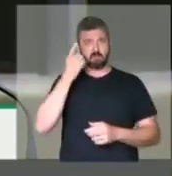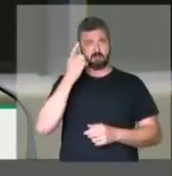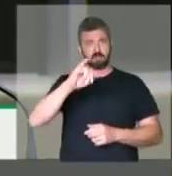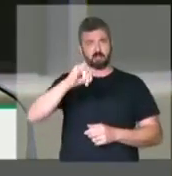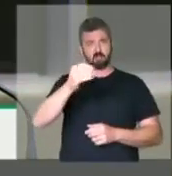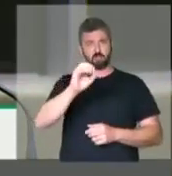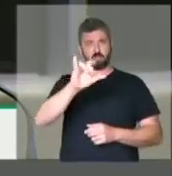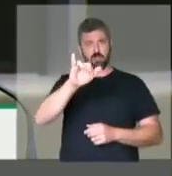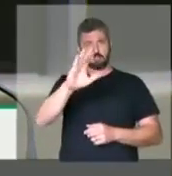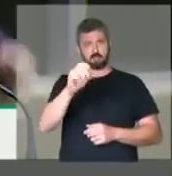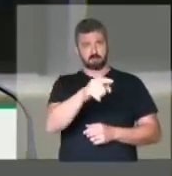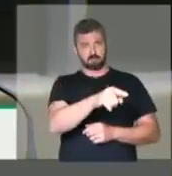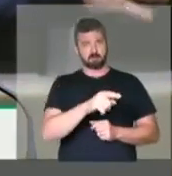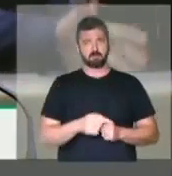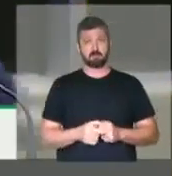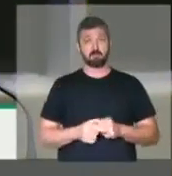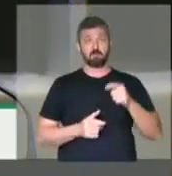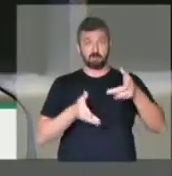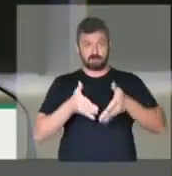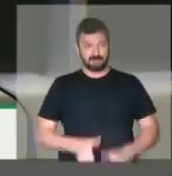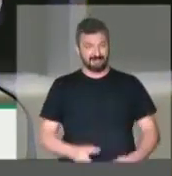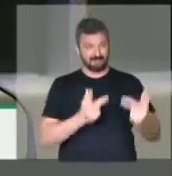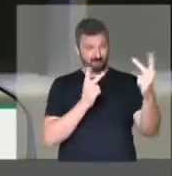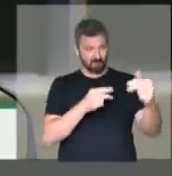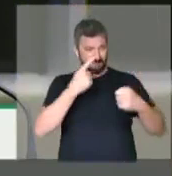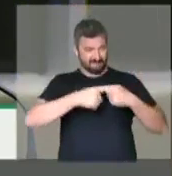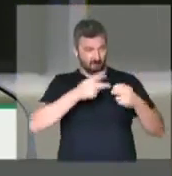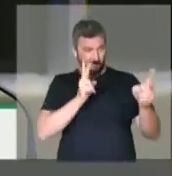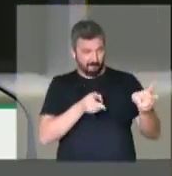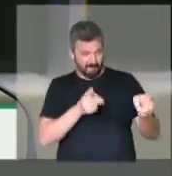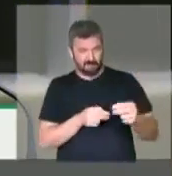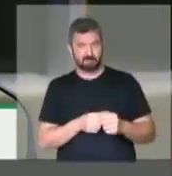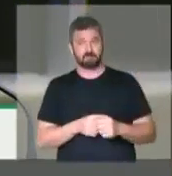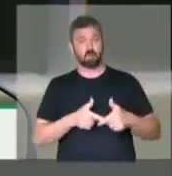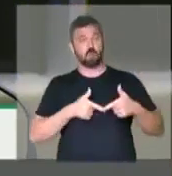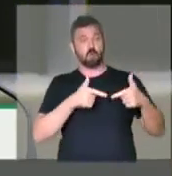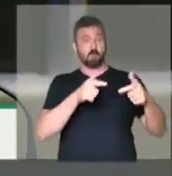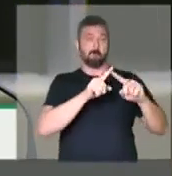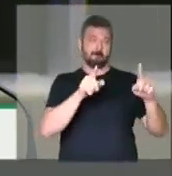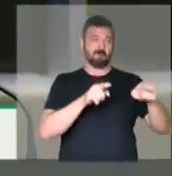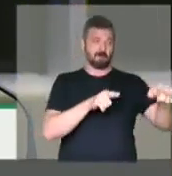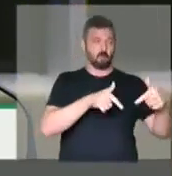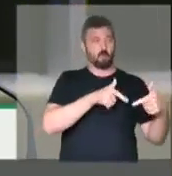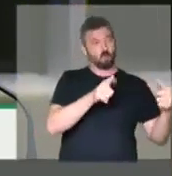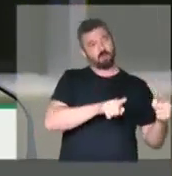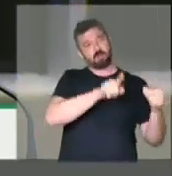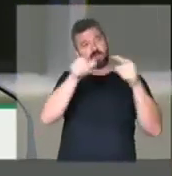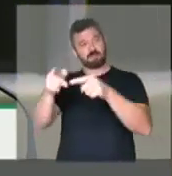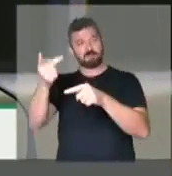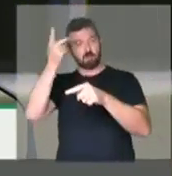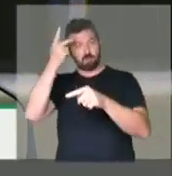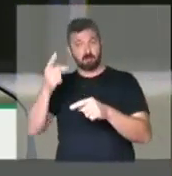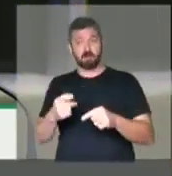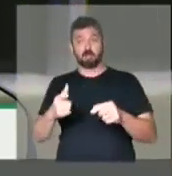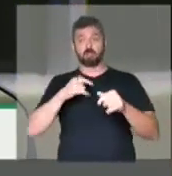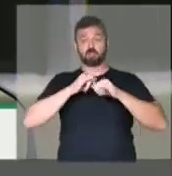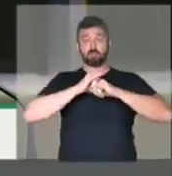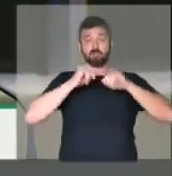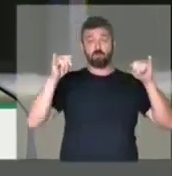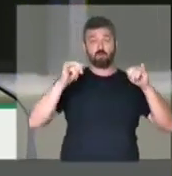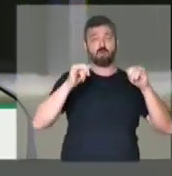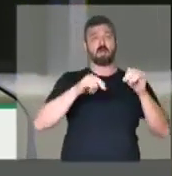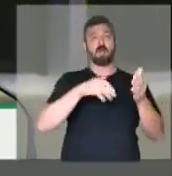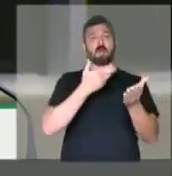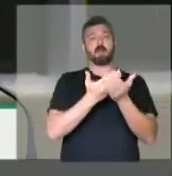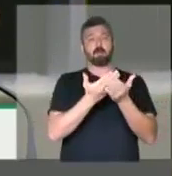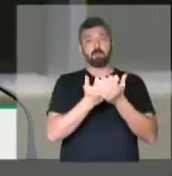deputada Joyce, que nasceu lá na minha cidade e milita em São Paulo, foi divulgado um estudo